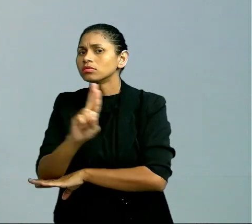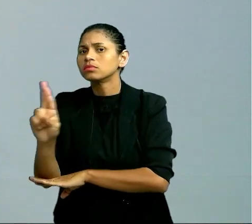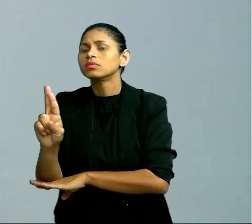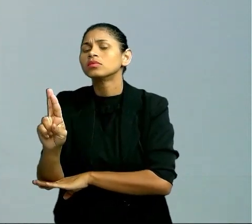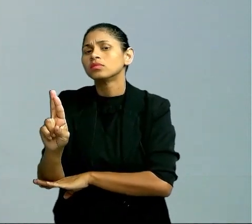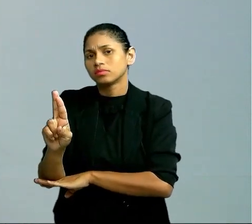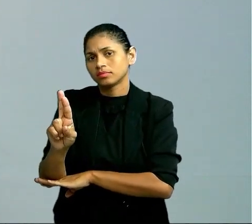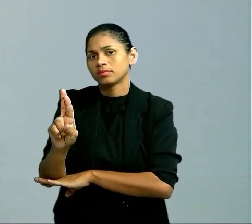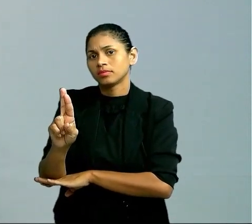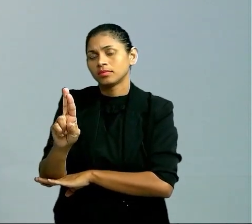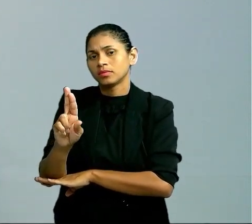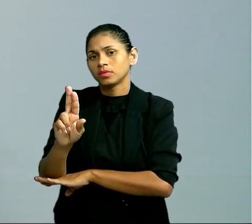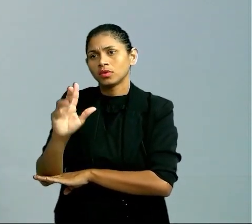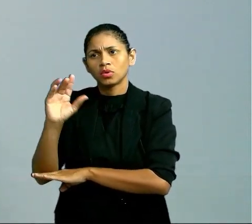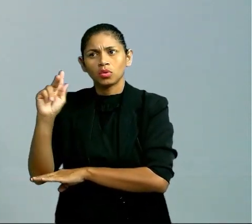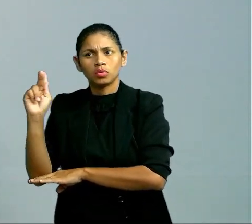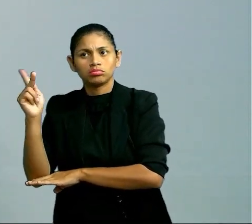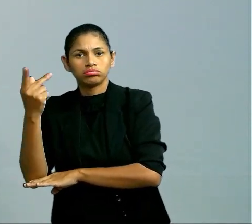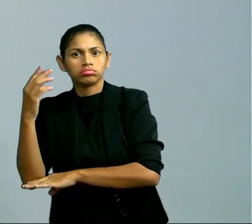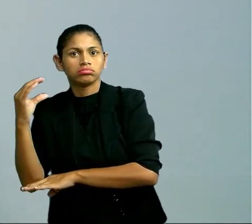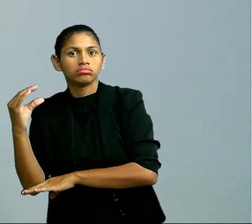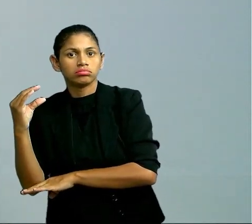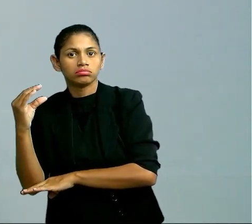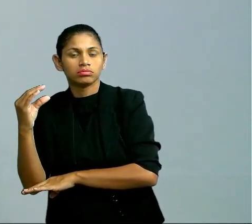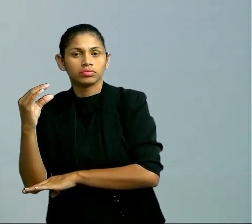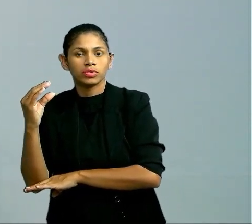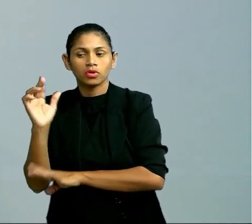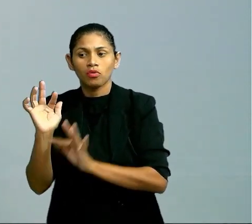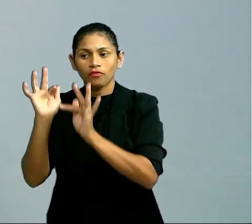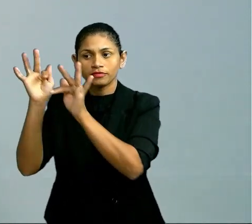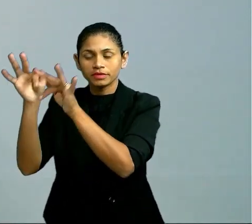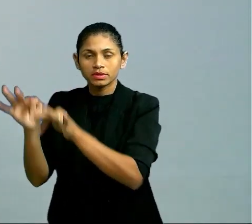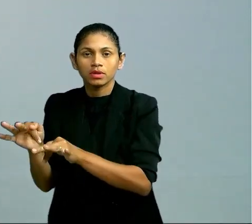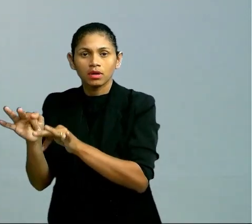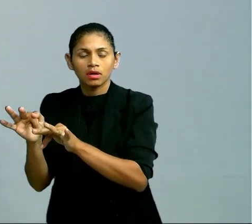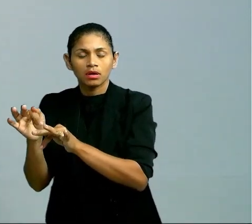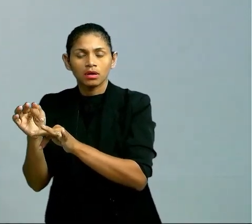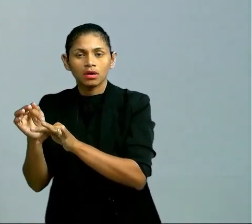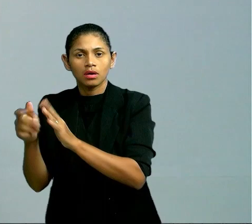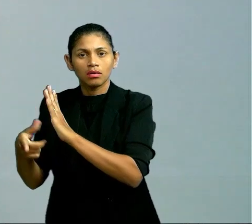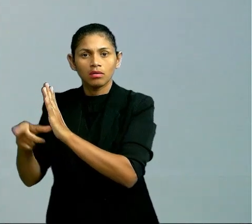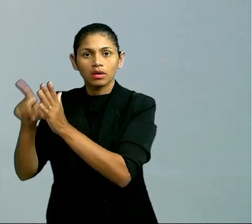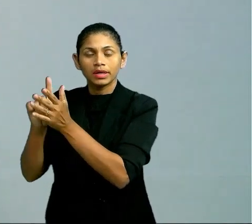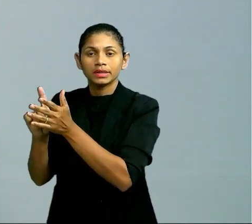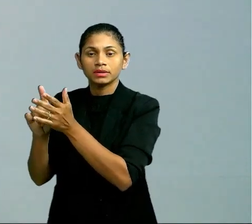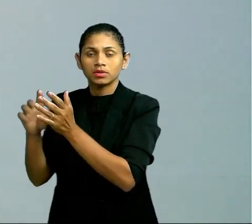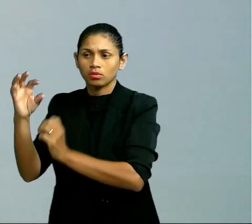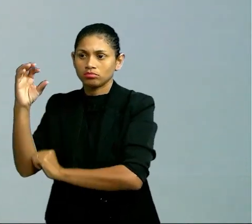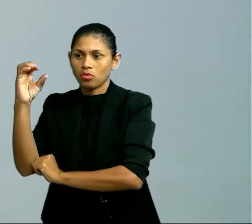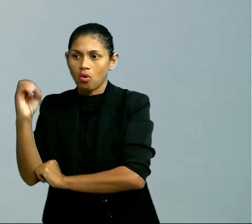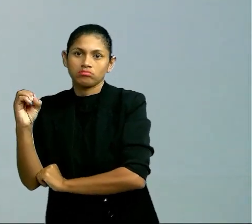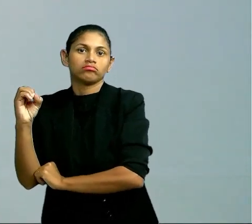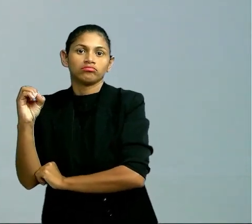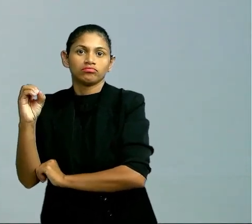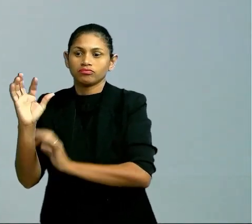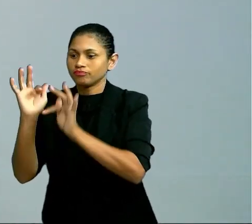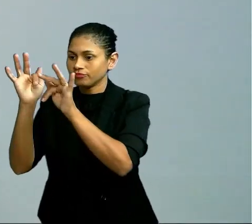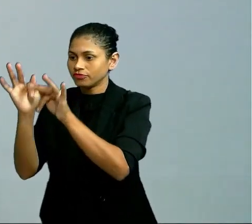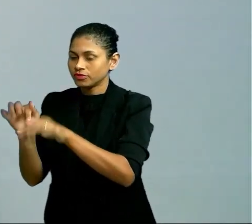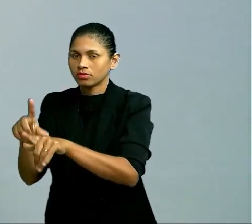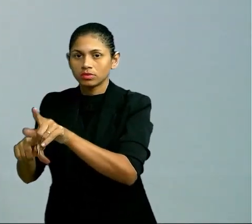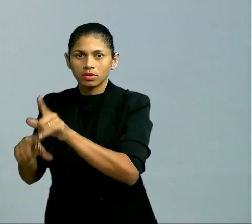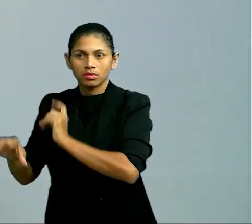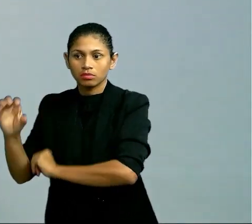um hidrocarboneto? No hidrocarboneto, a terminação ela era obrigatoriamente em O. Então, por exemplo, nós falávamos